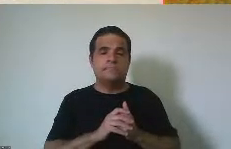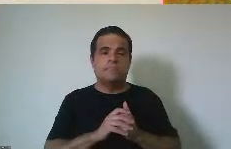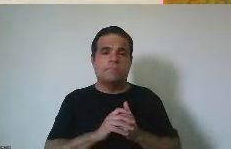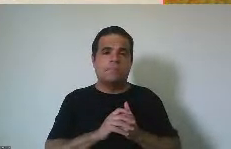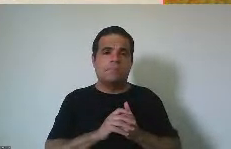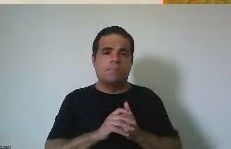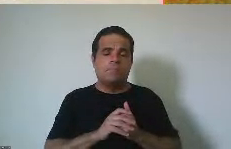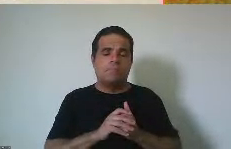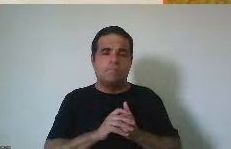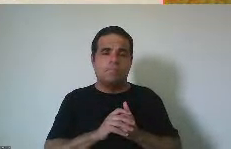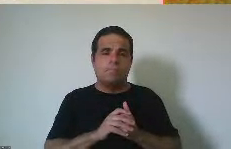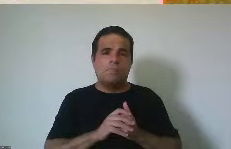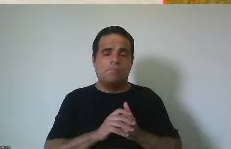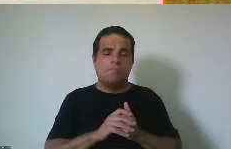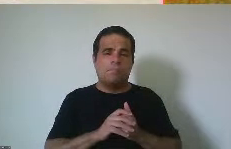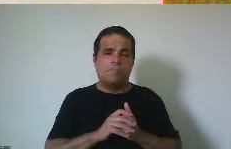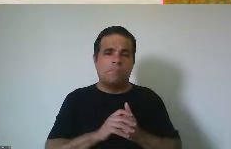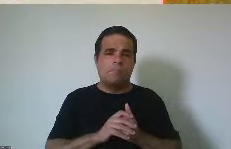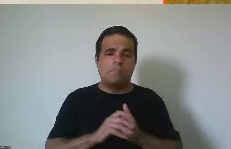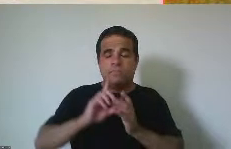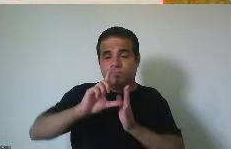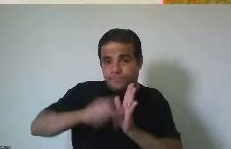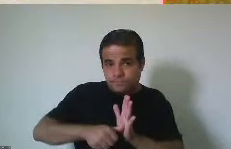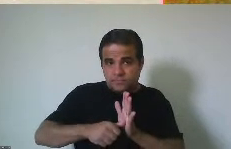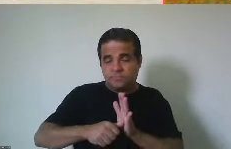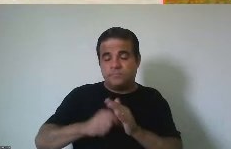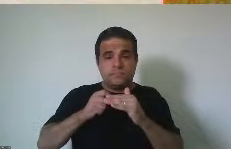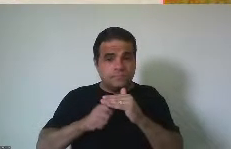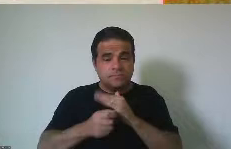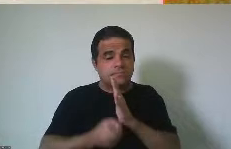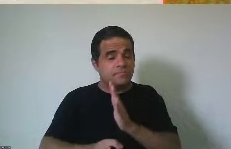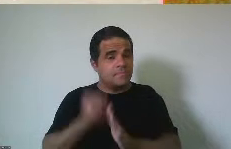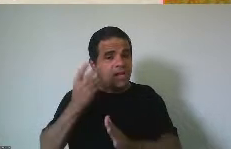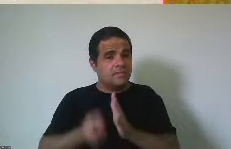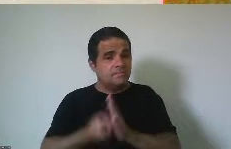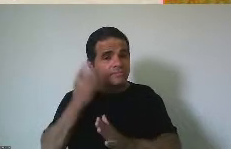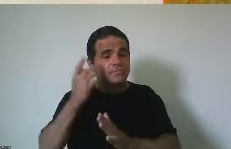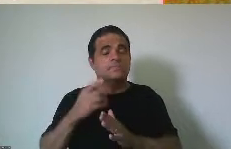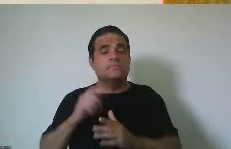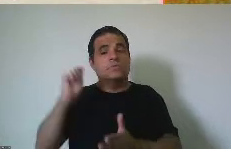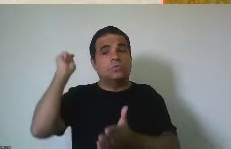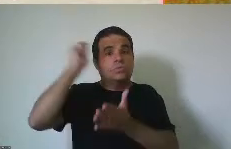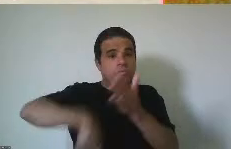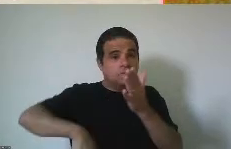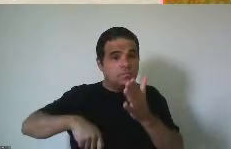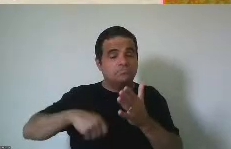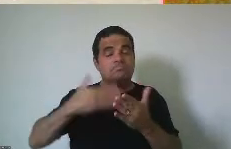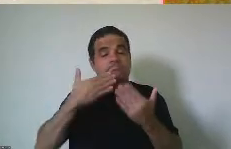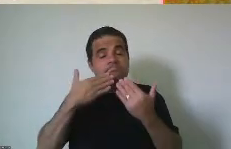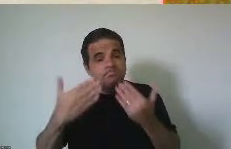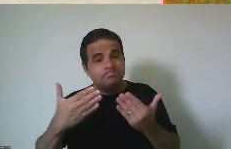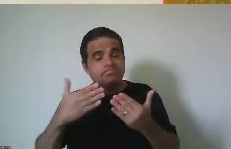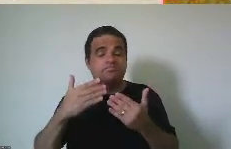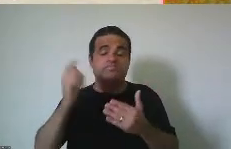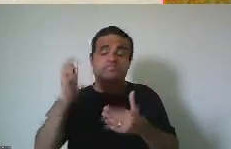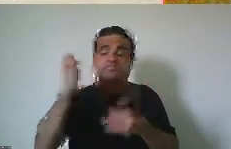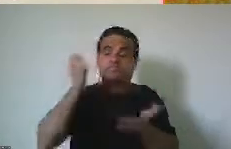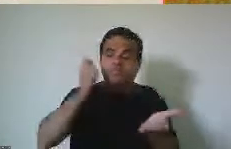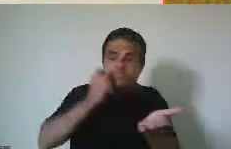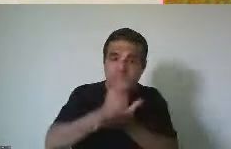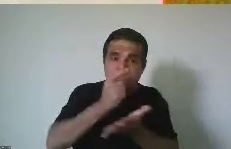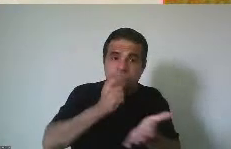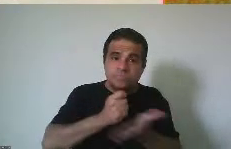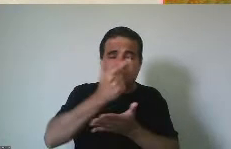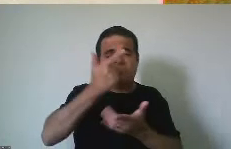postergar investimentos fazer gerar economia na contratação da demanda de ponta entre